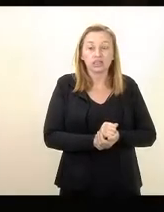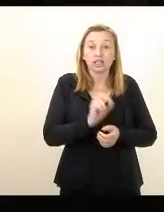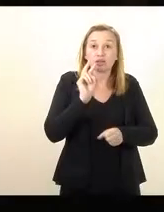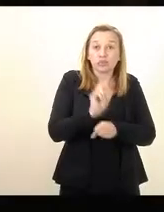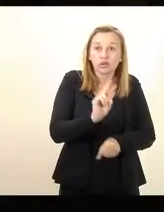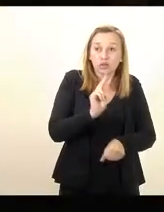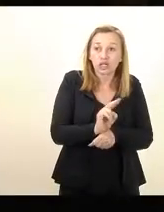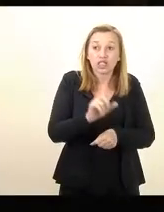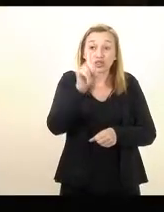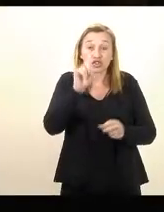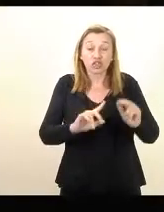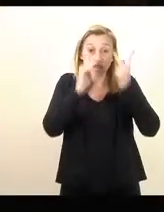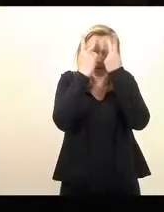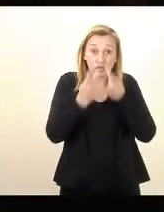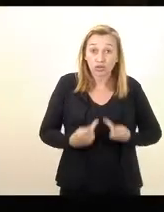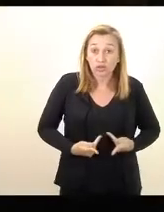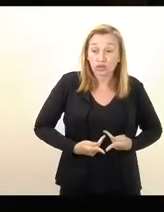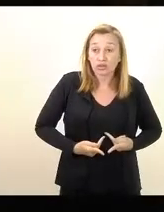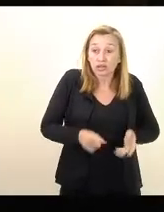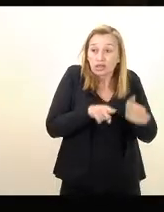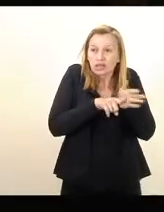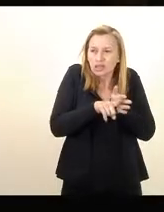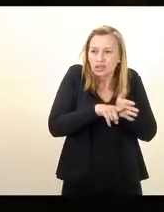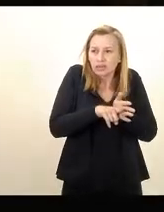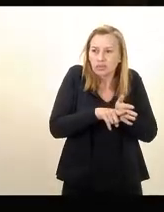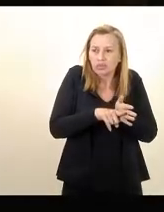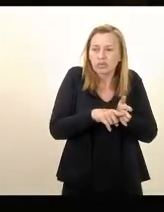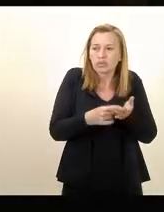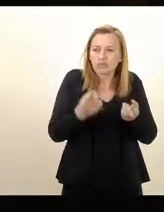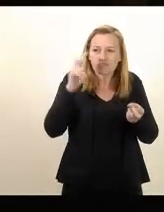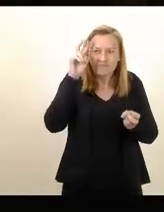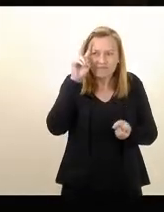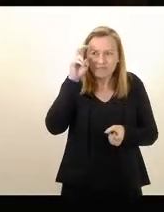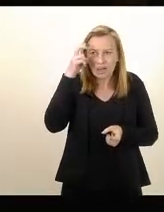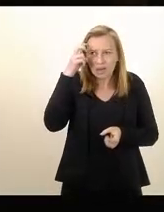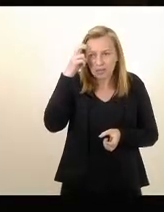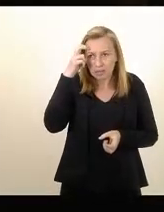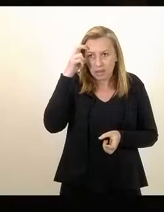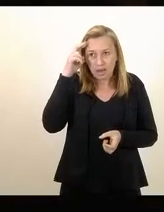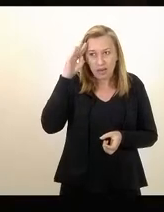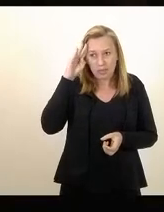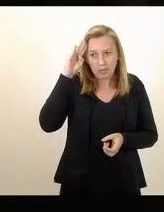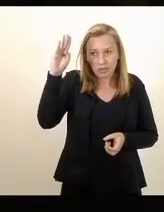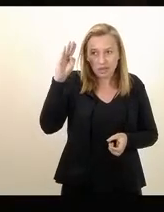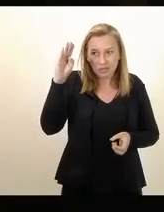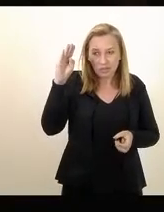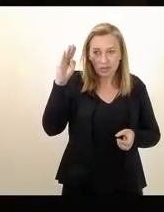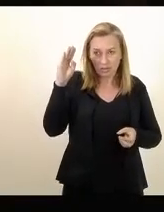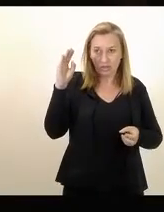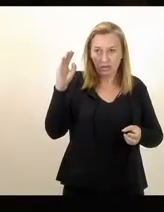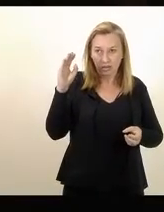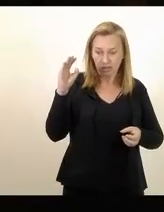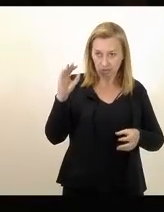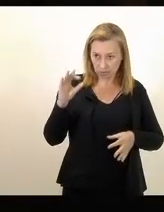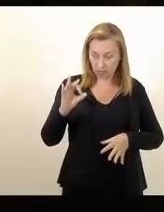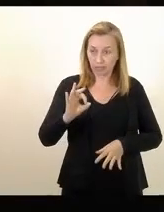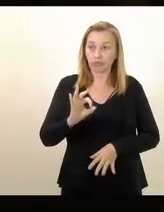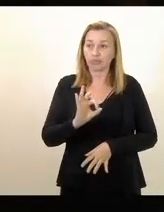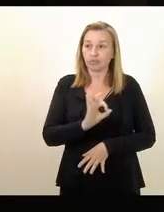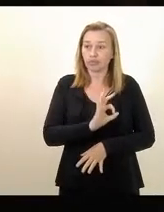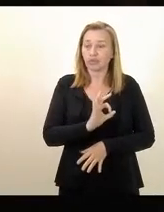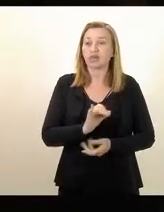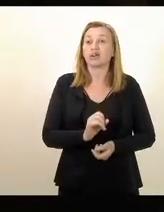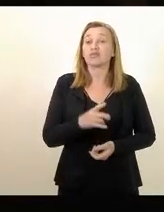humanos e especialistas em segurança pública dizendo não a autonomia das polícias no estado do Rio de Janeiro